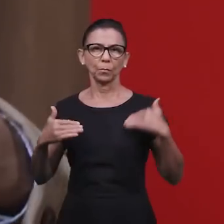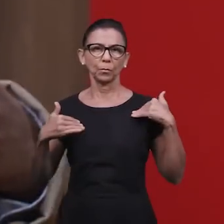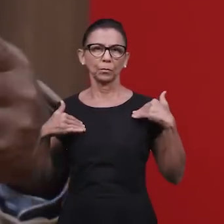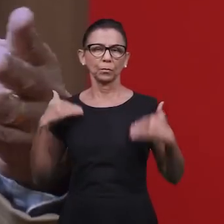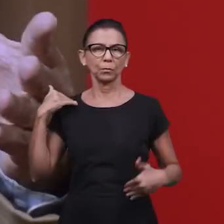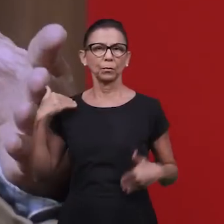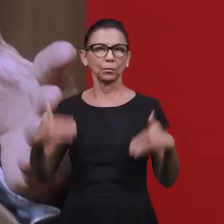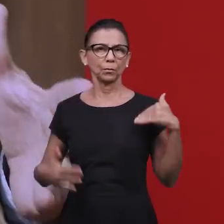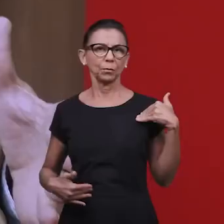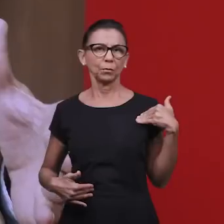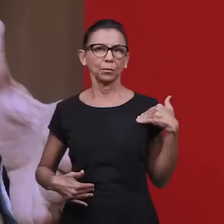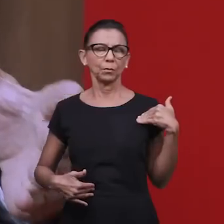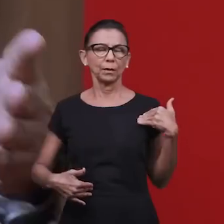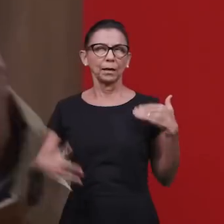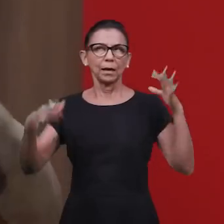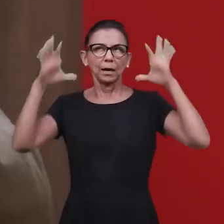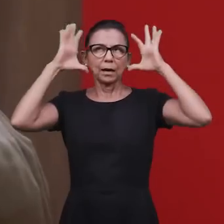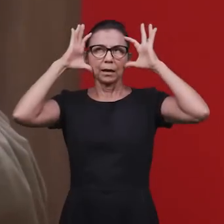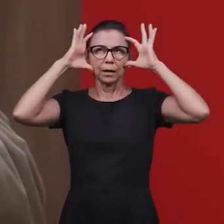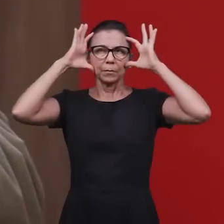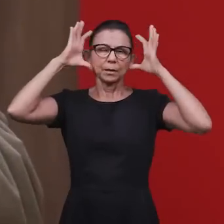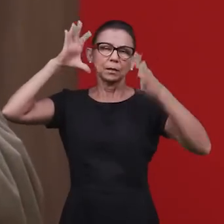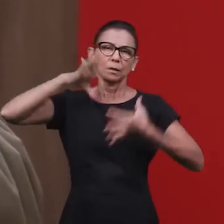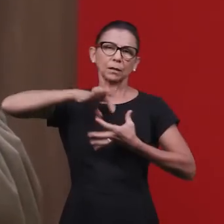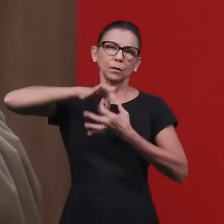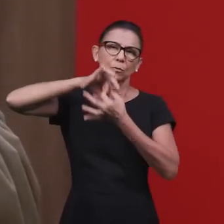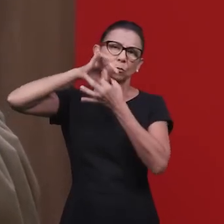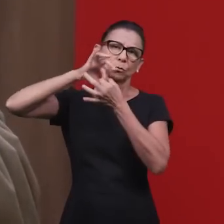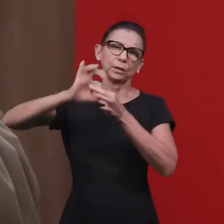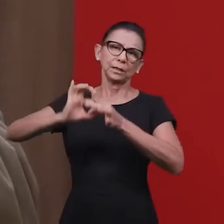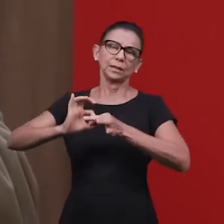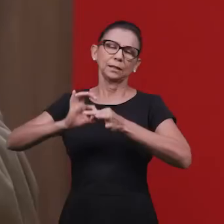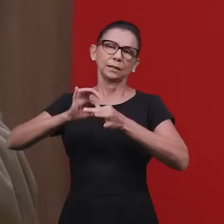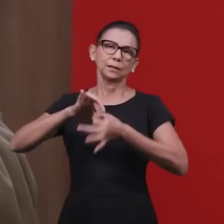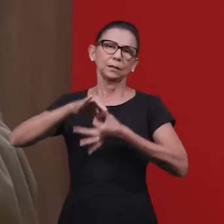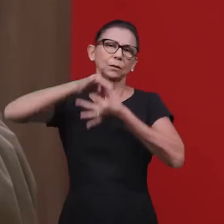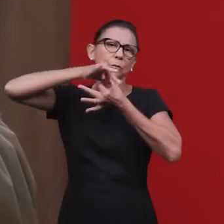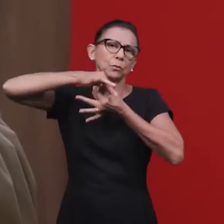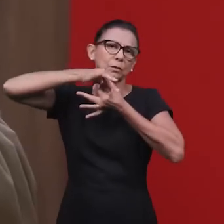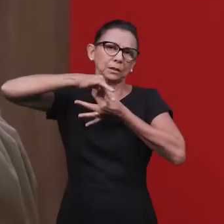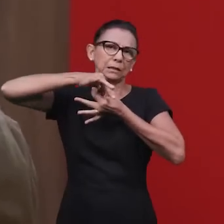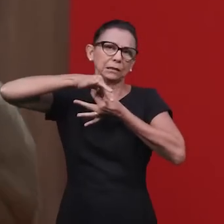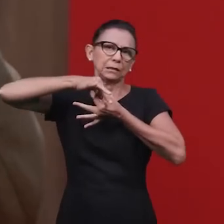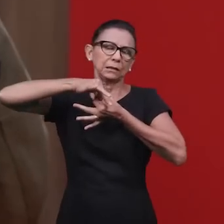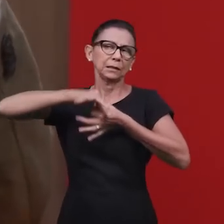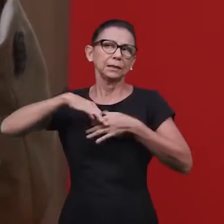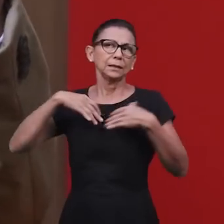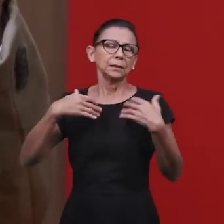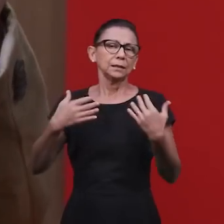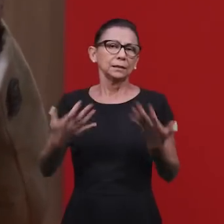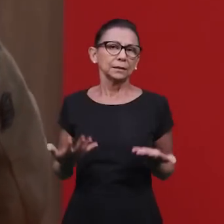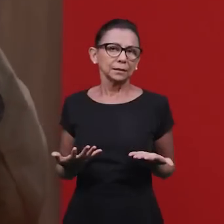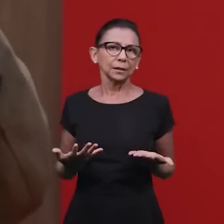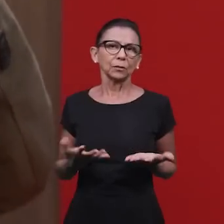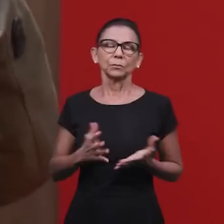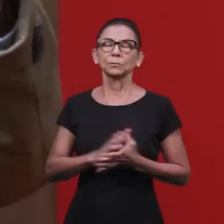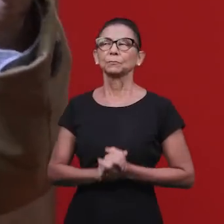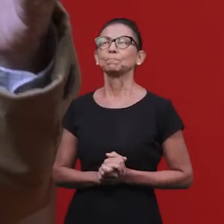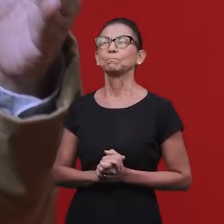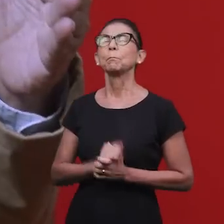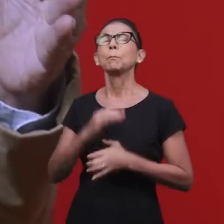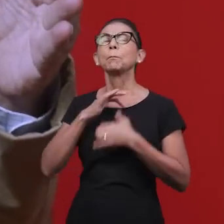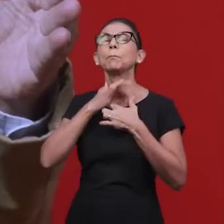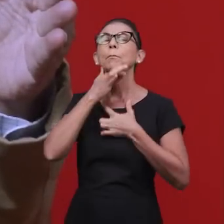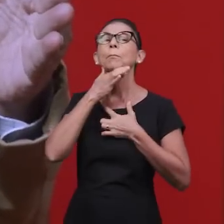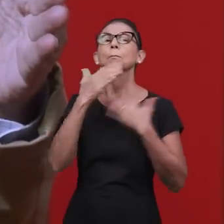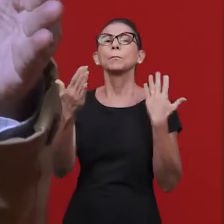Então, profeticamente, o pescoço fala da comunhão. Então, o teu pescoço é como a torre